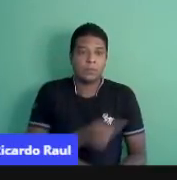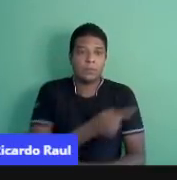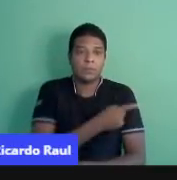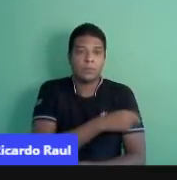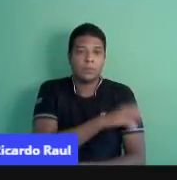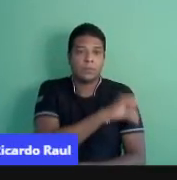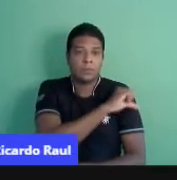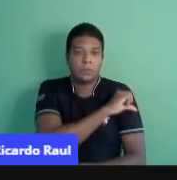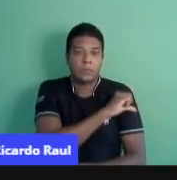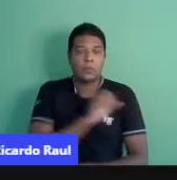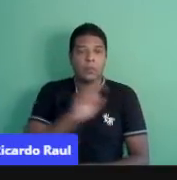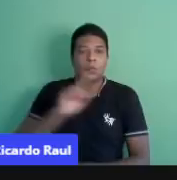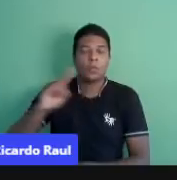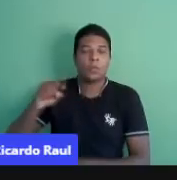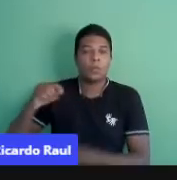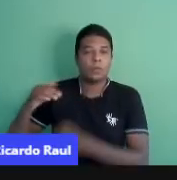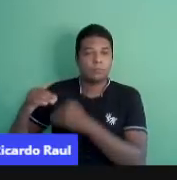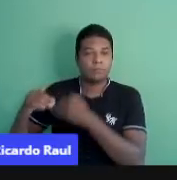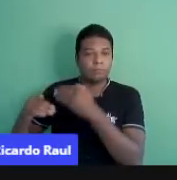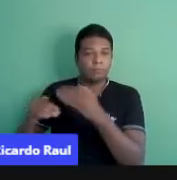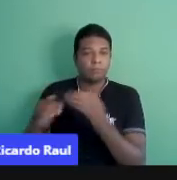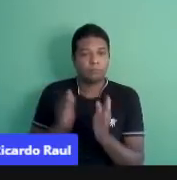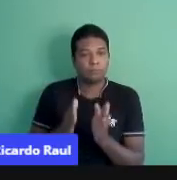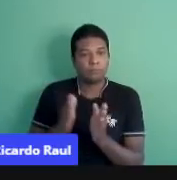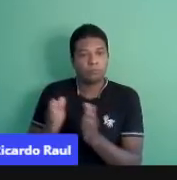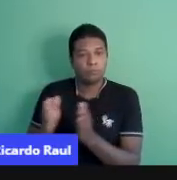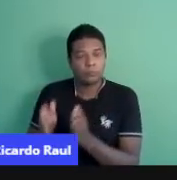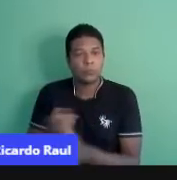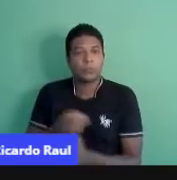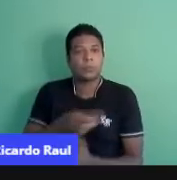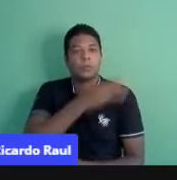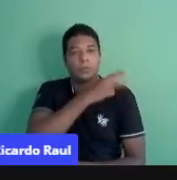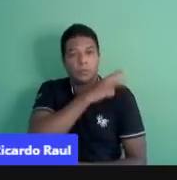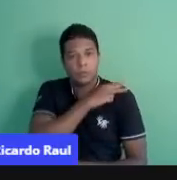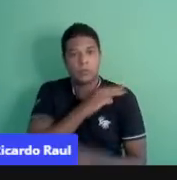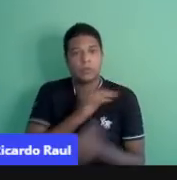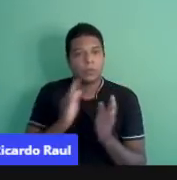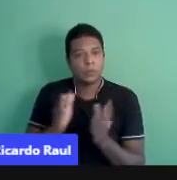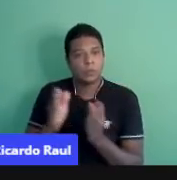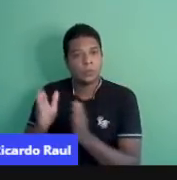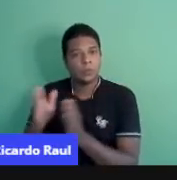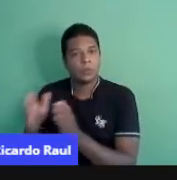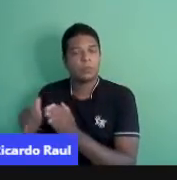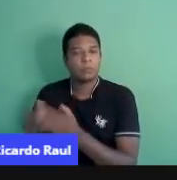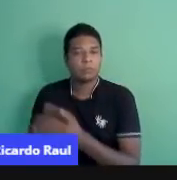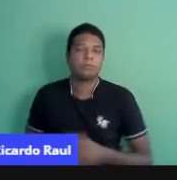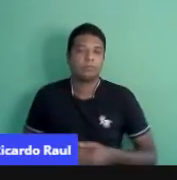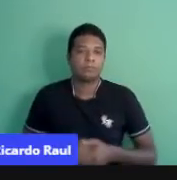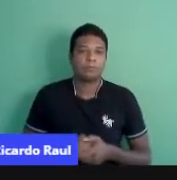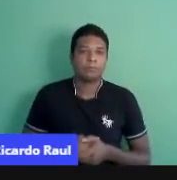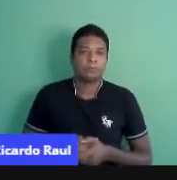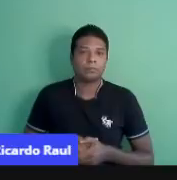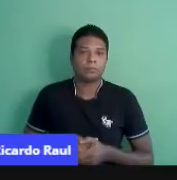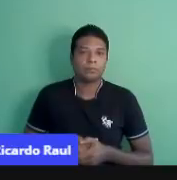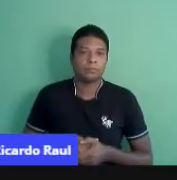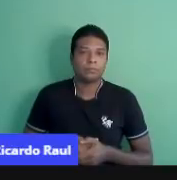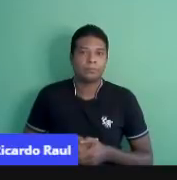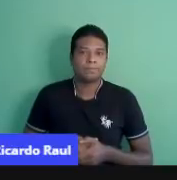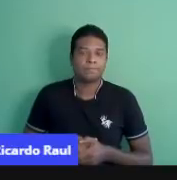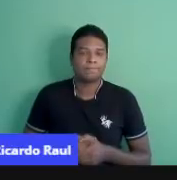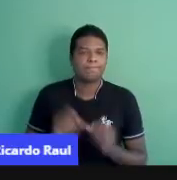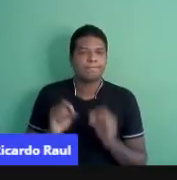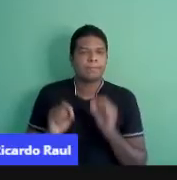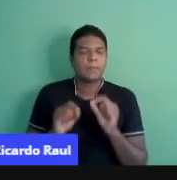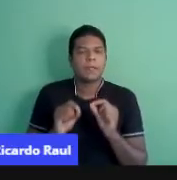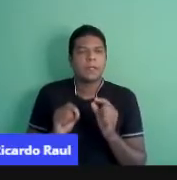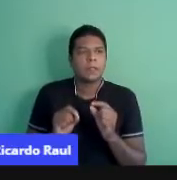outro processo, no médio um outro processo e assim por diante. Outro questionamento que nós escutamos